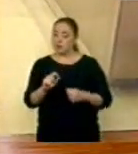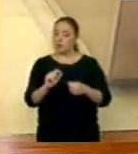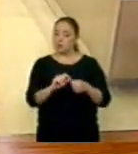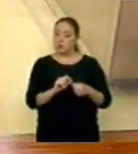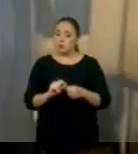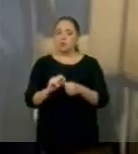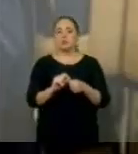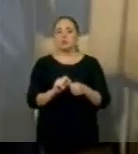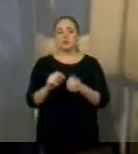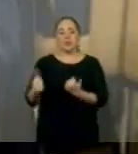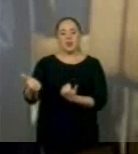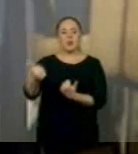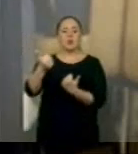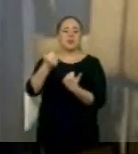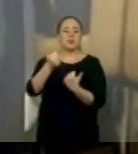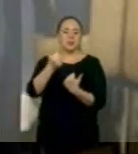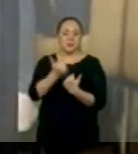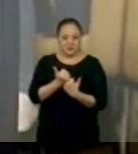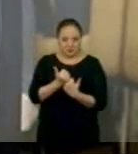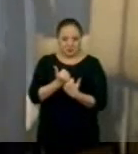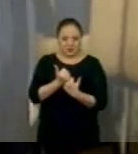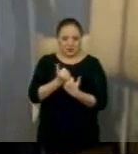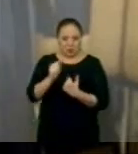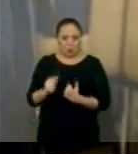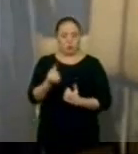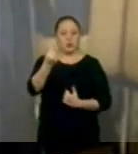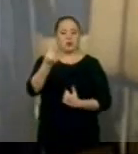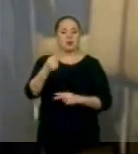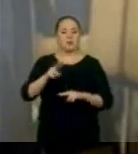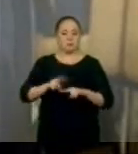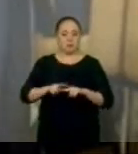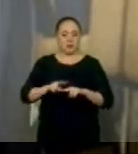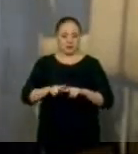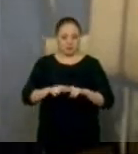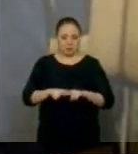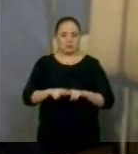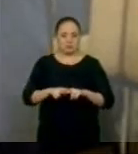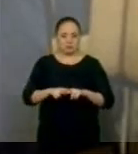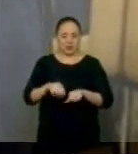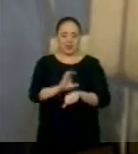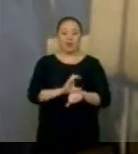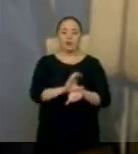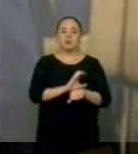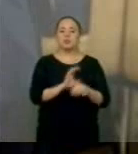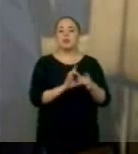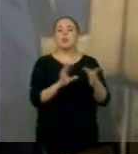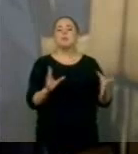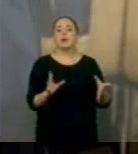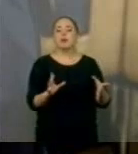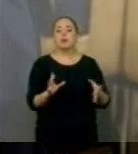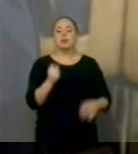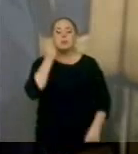em substituição à única prisão que a Constituição permite ao